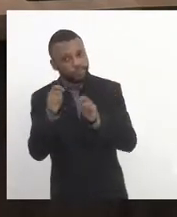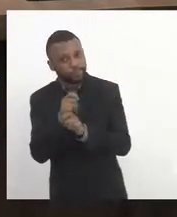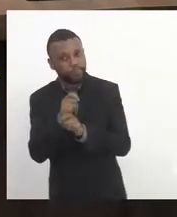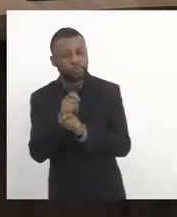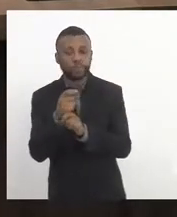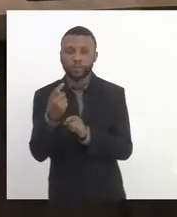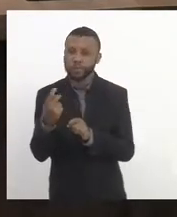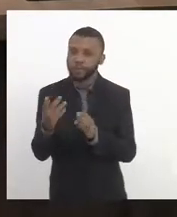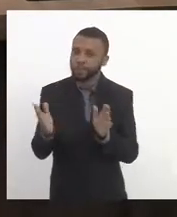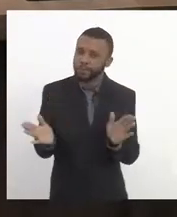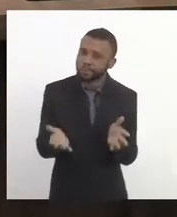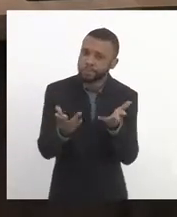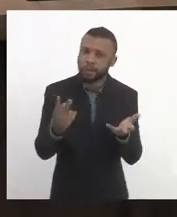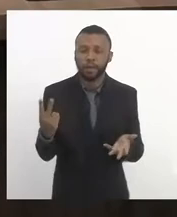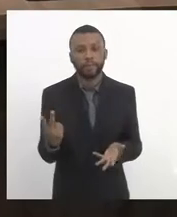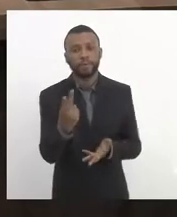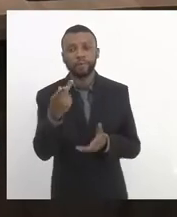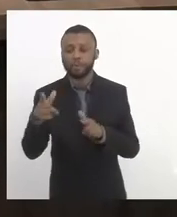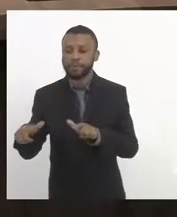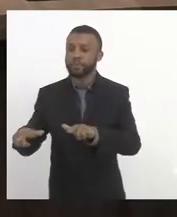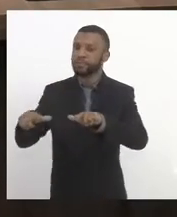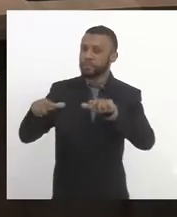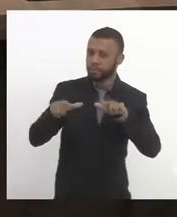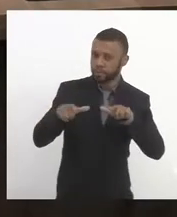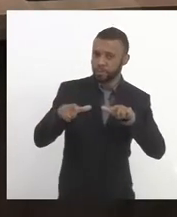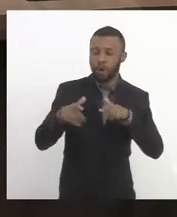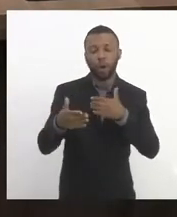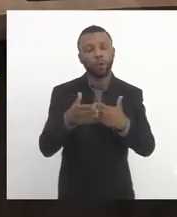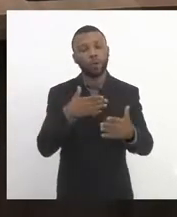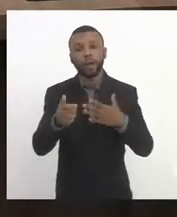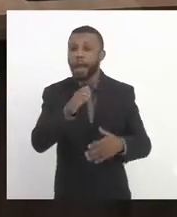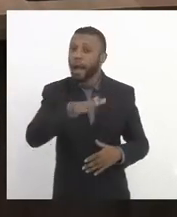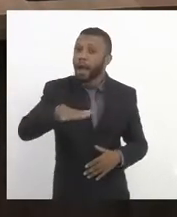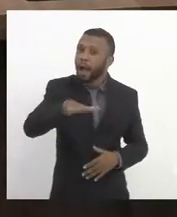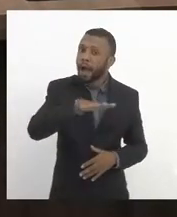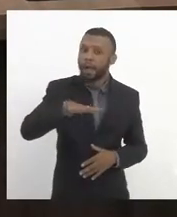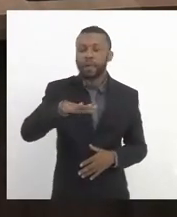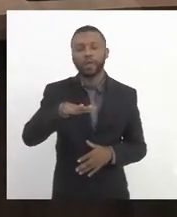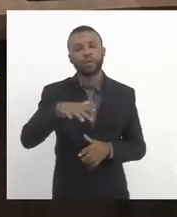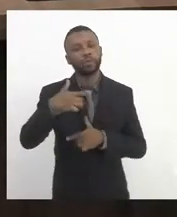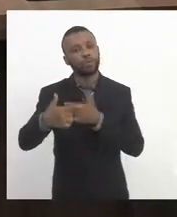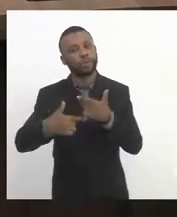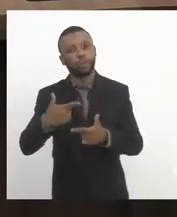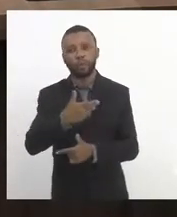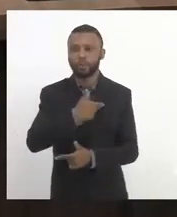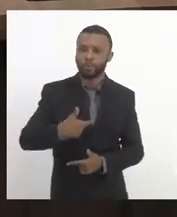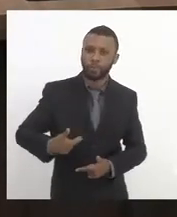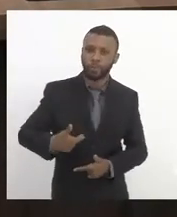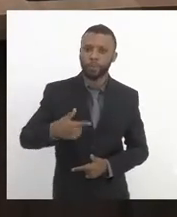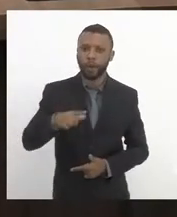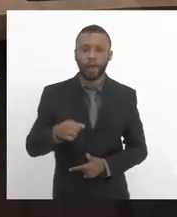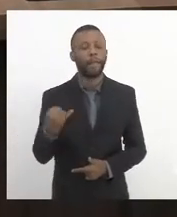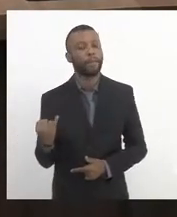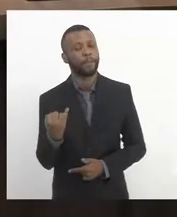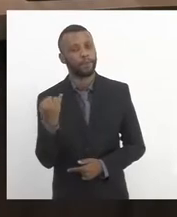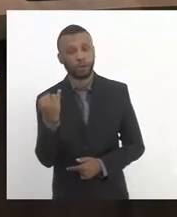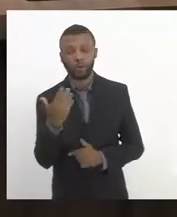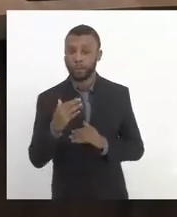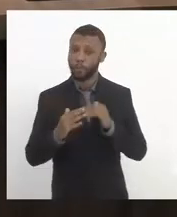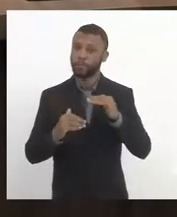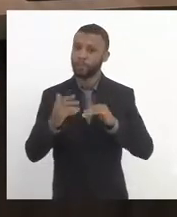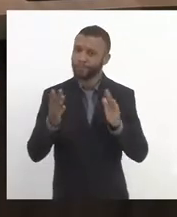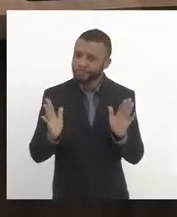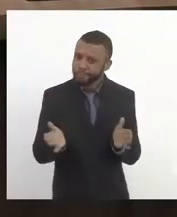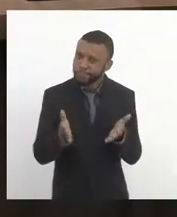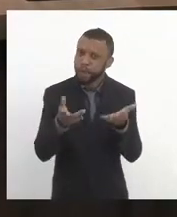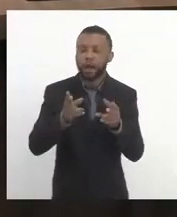da valorização da titulação. Para qualquer área do serviço público, é muito importante que o profissional seja